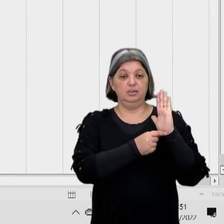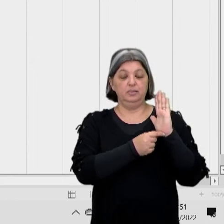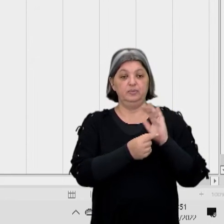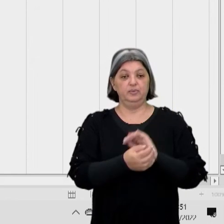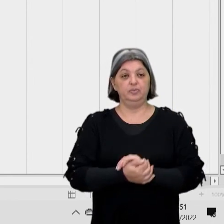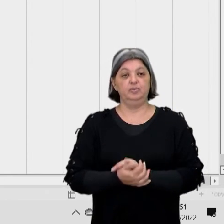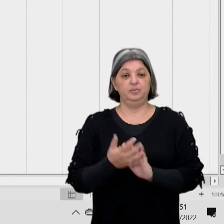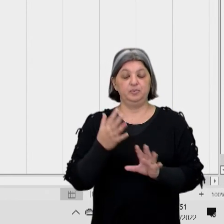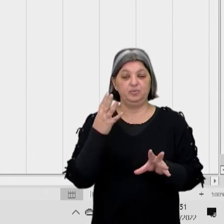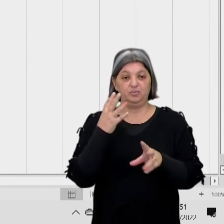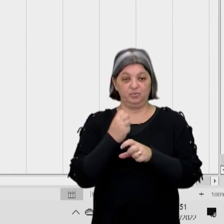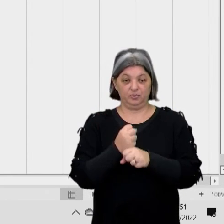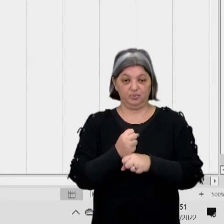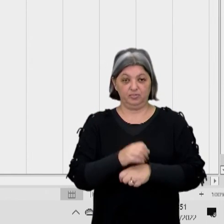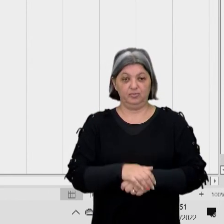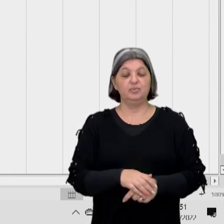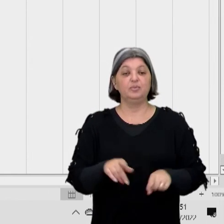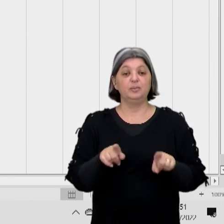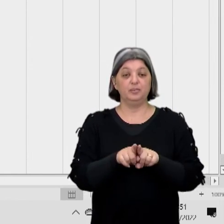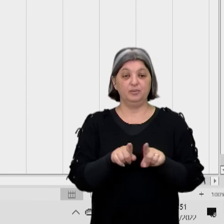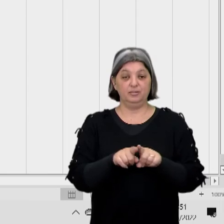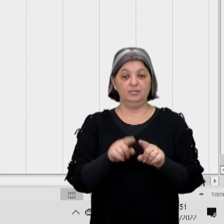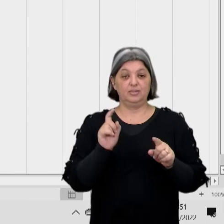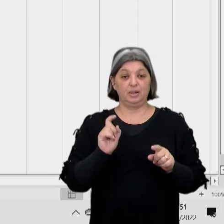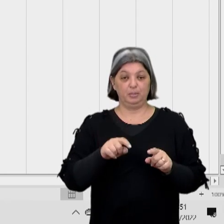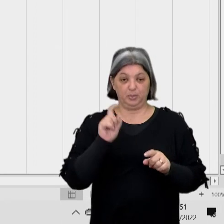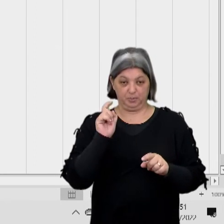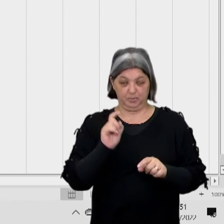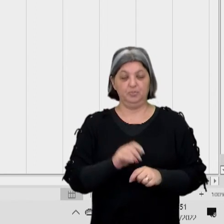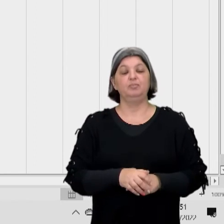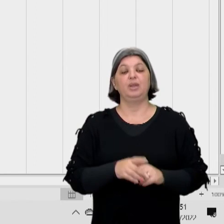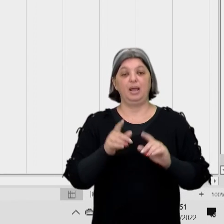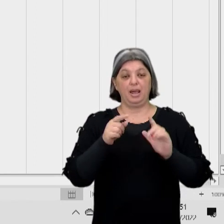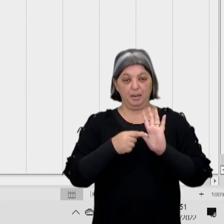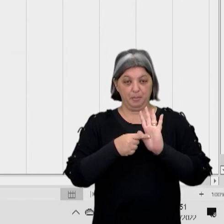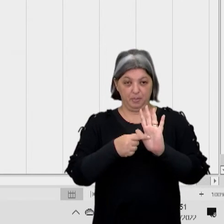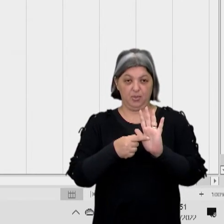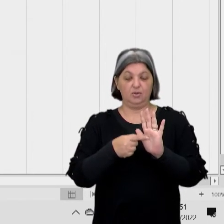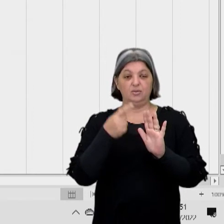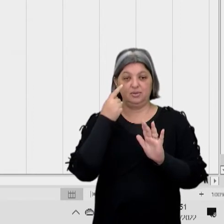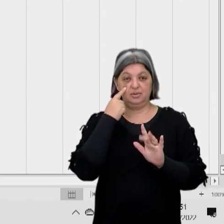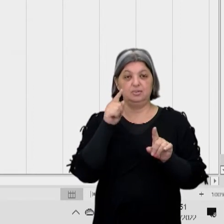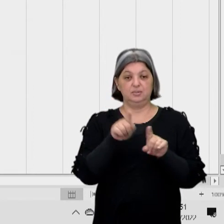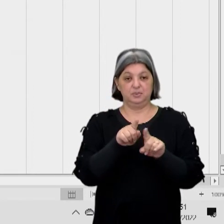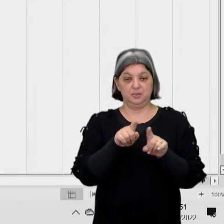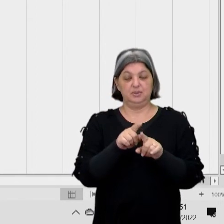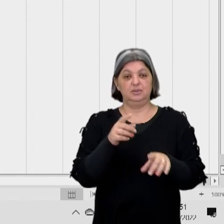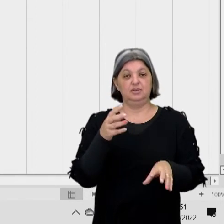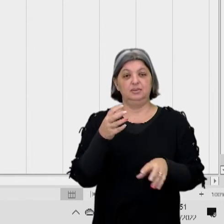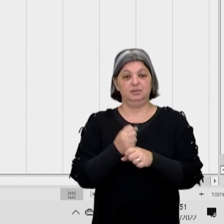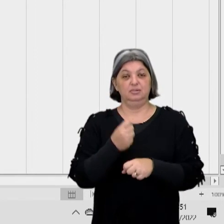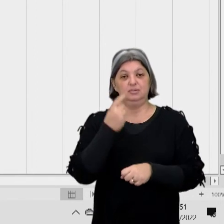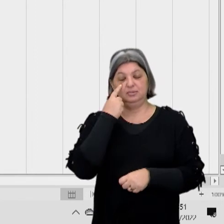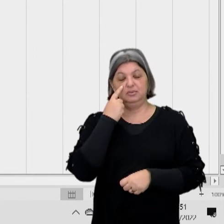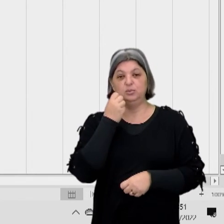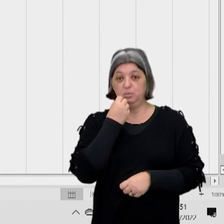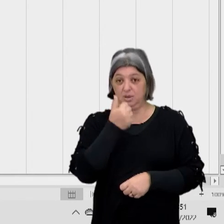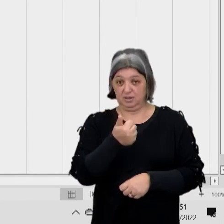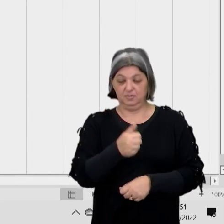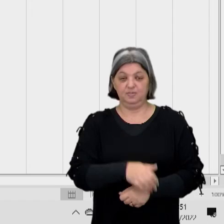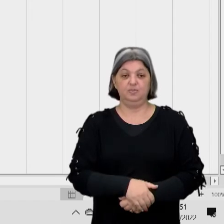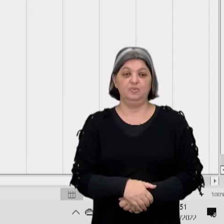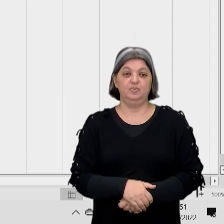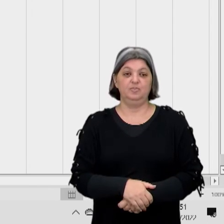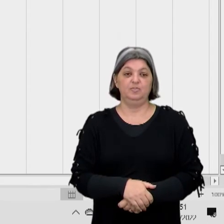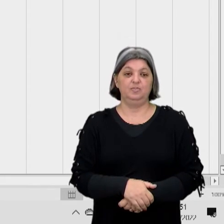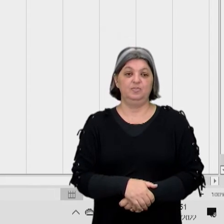tá? E dá o quê? E dá o Enter, aí sim apareceu aquele outro valor. Tudo bem? Aí você vai